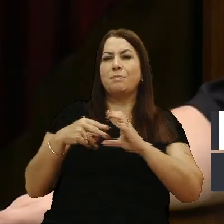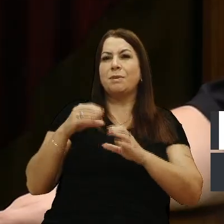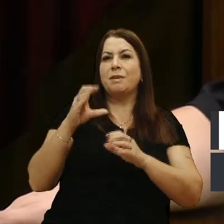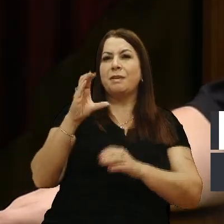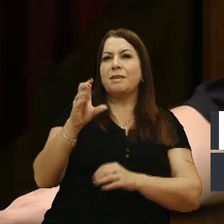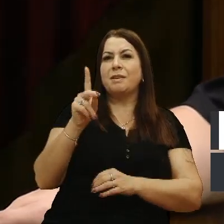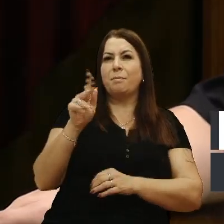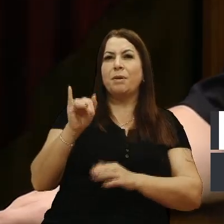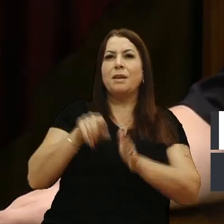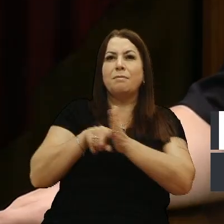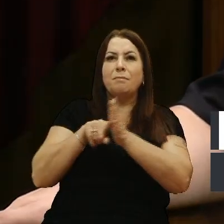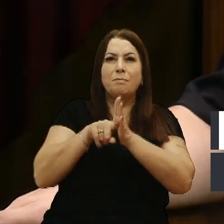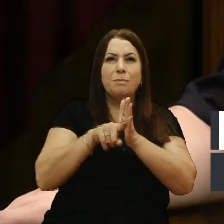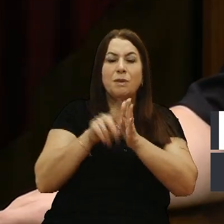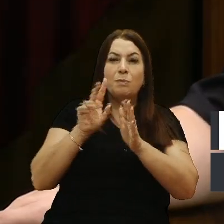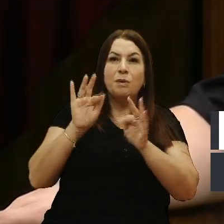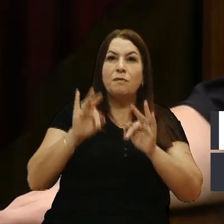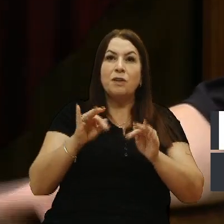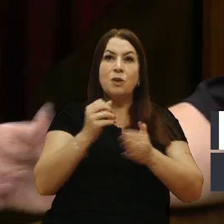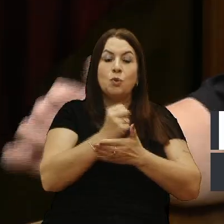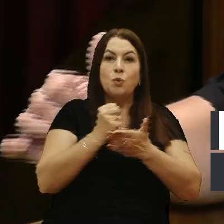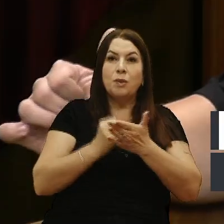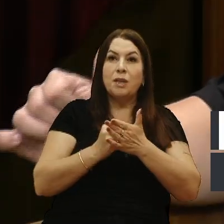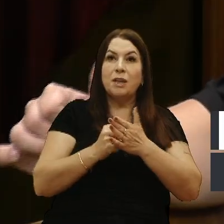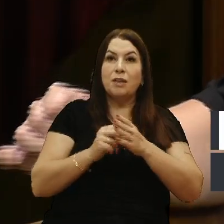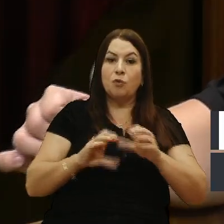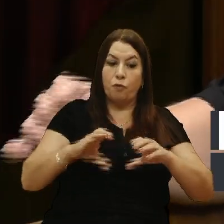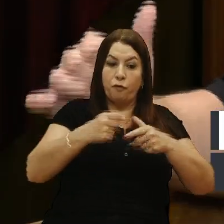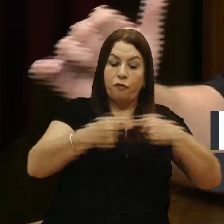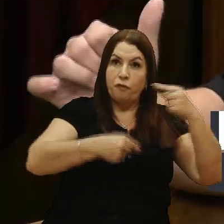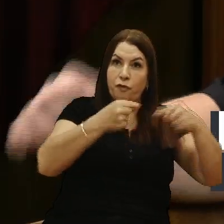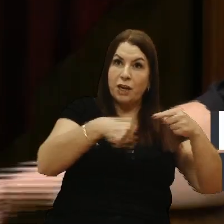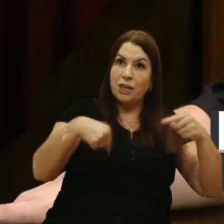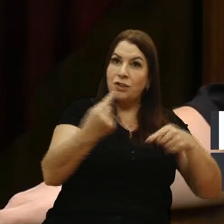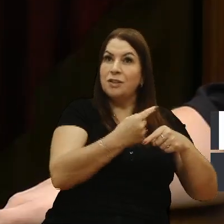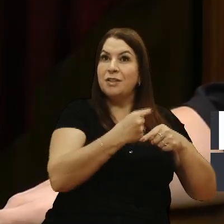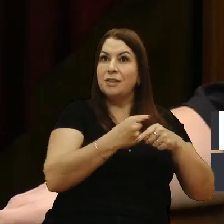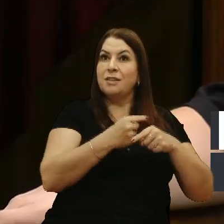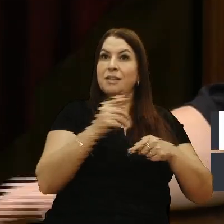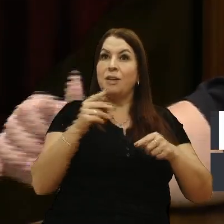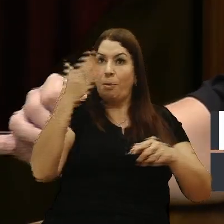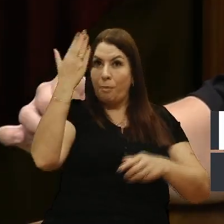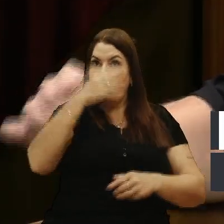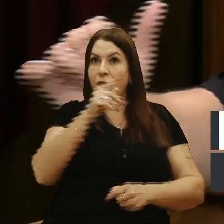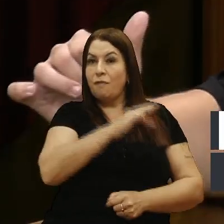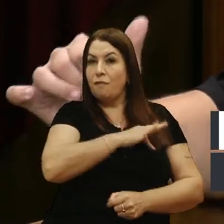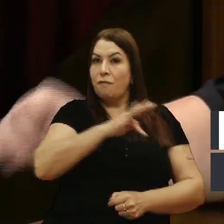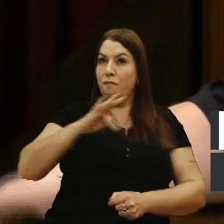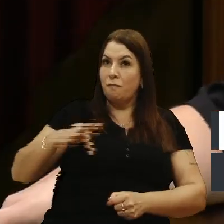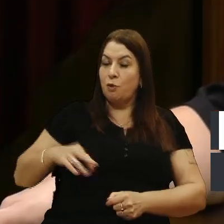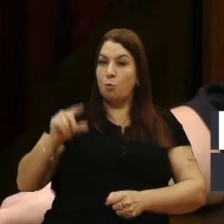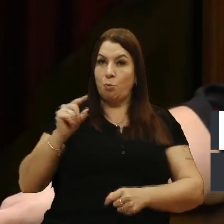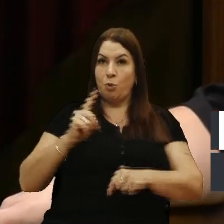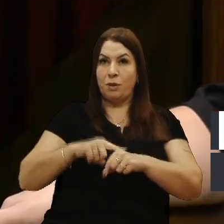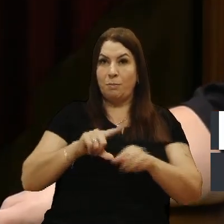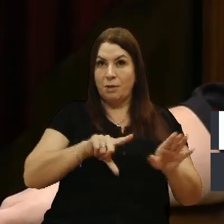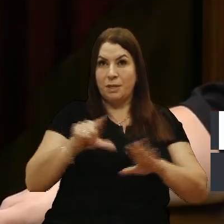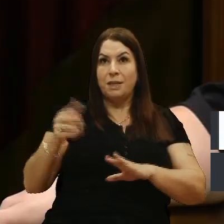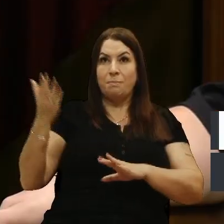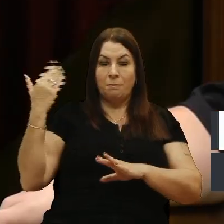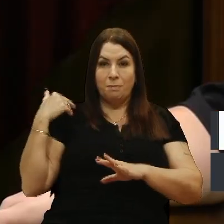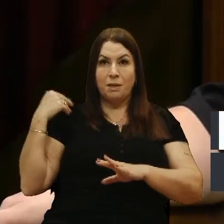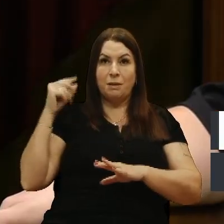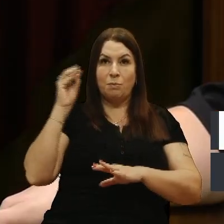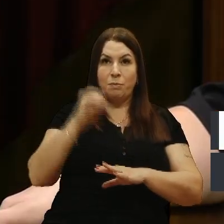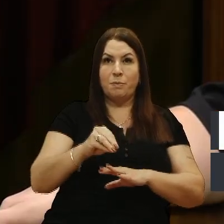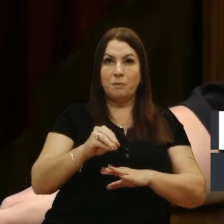CPIs para analisar os contratos ou frentes parlamentares. Prova disso é em Farroupilha, que recentemente, essa semana, foi